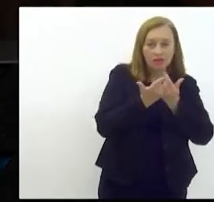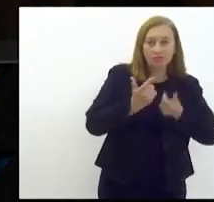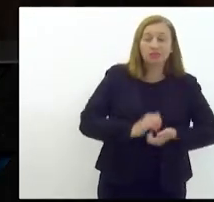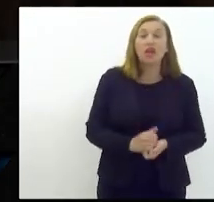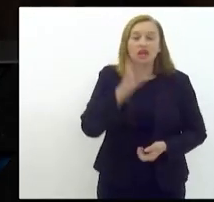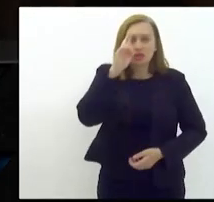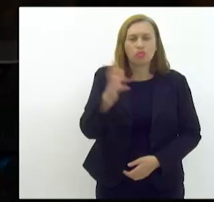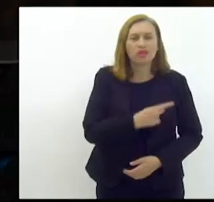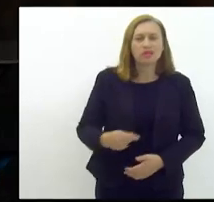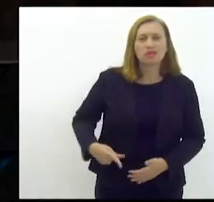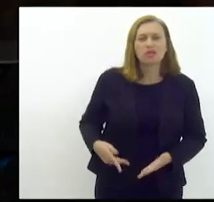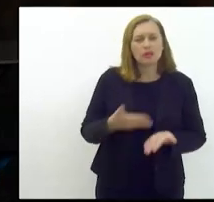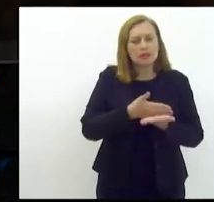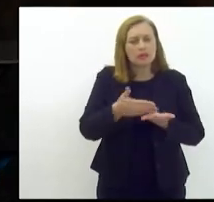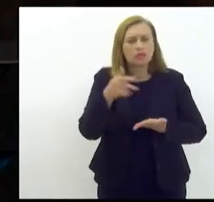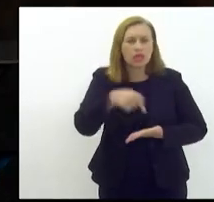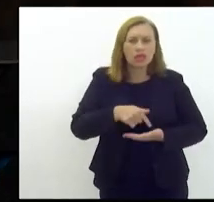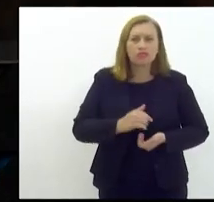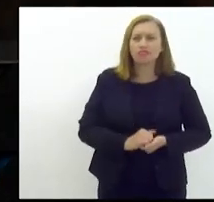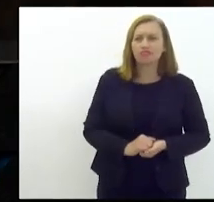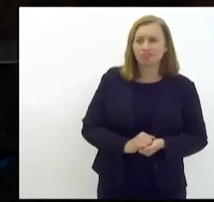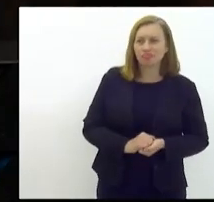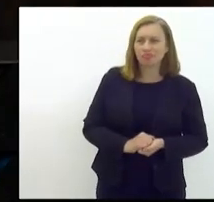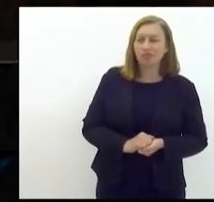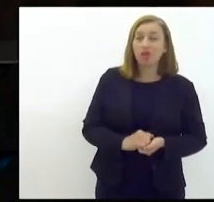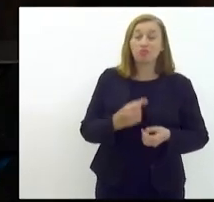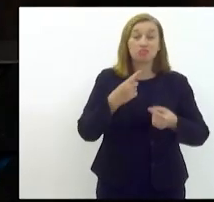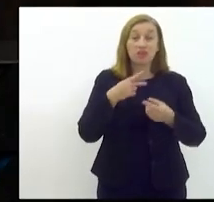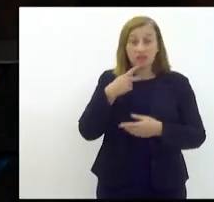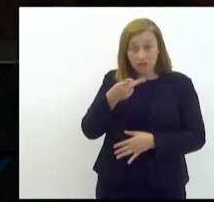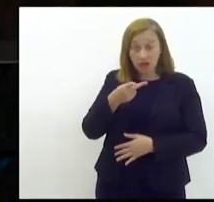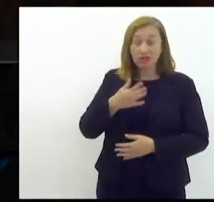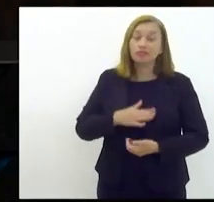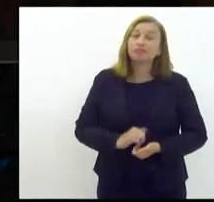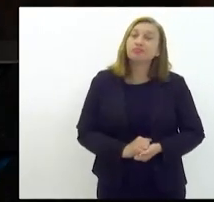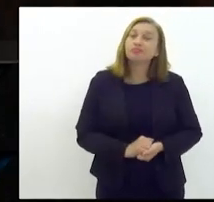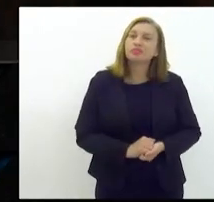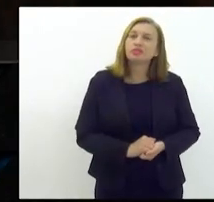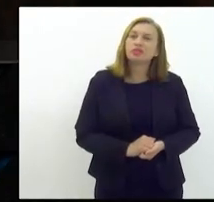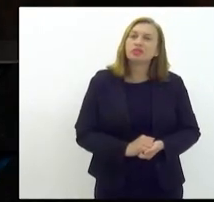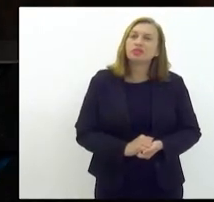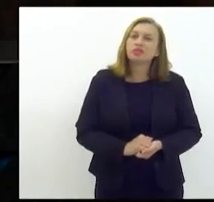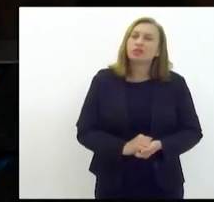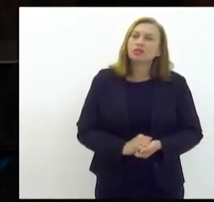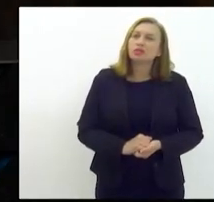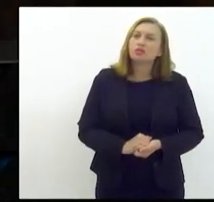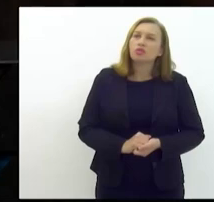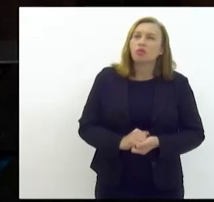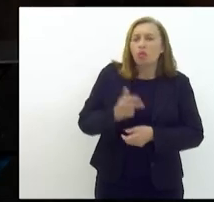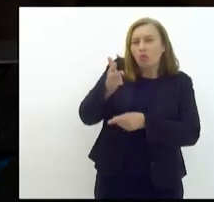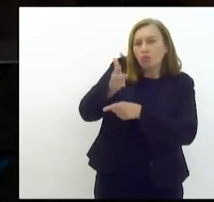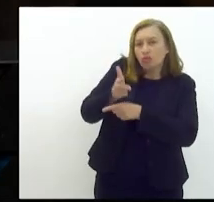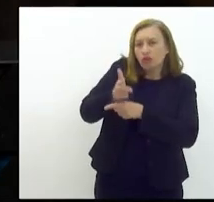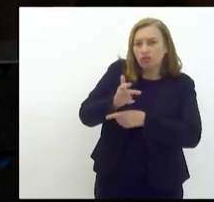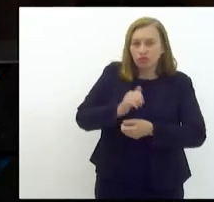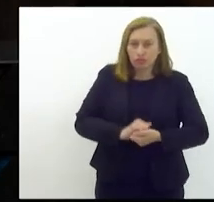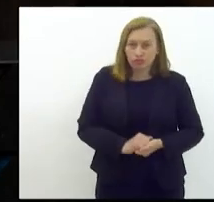começa aqui o meu discurso com áudio aqui um vídeo